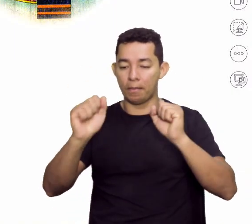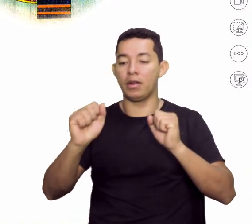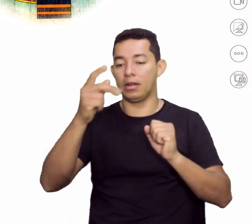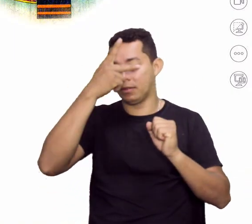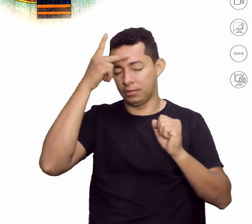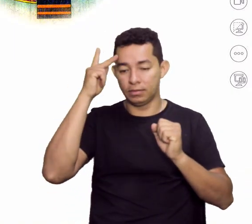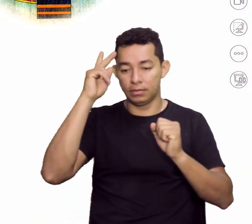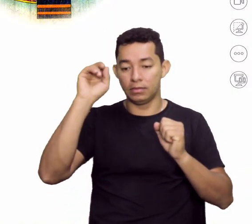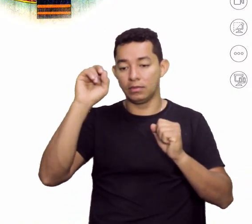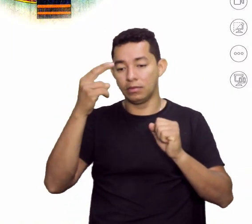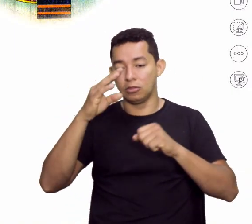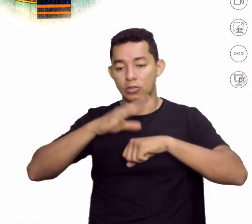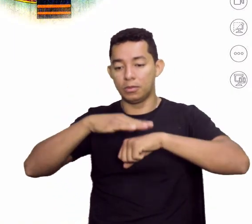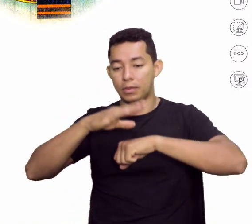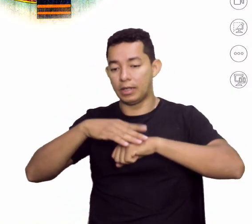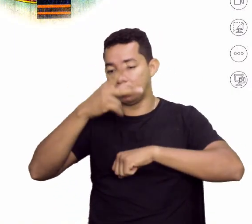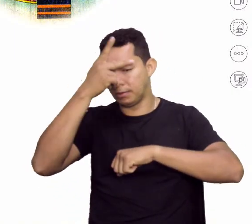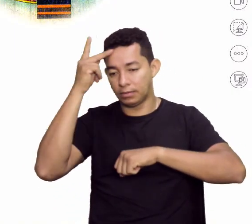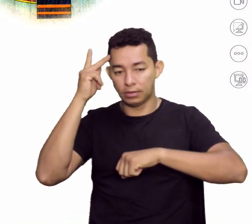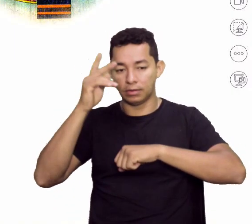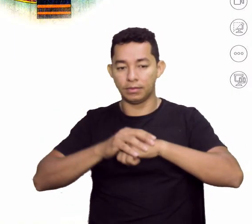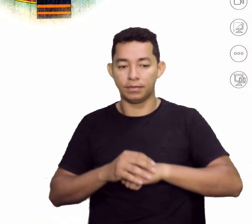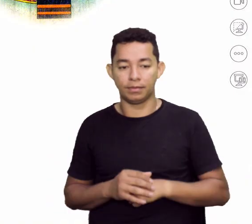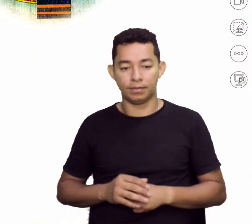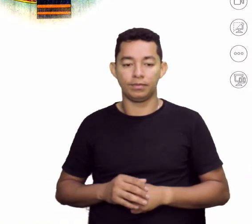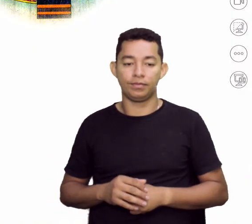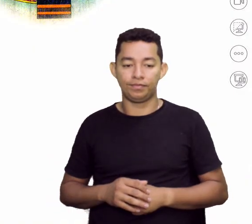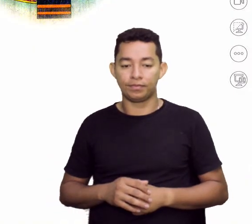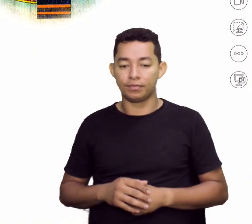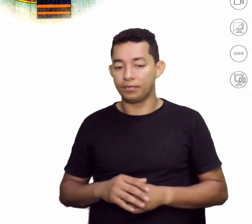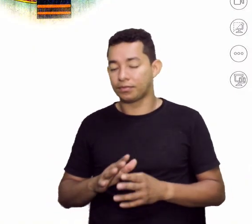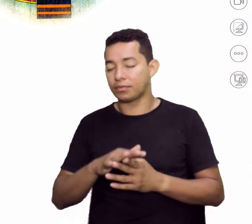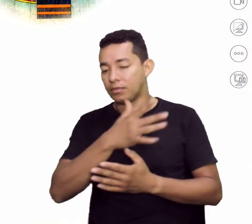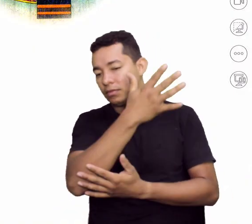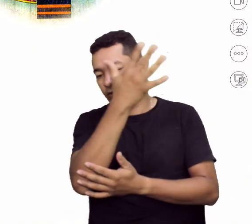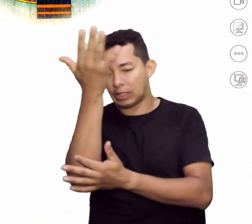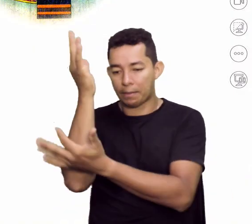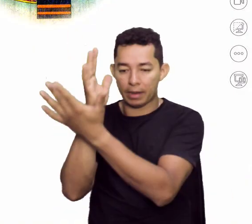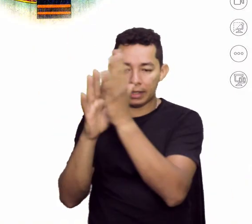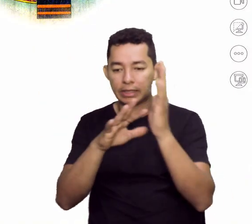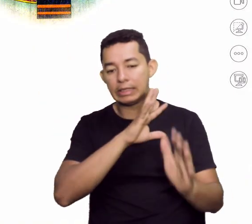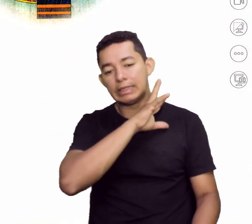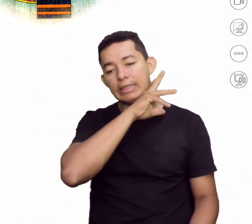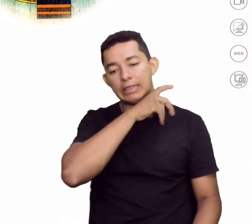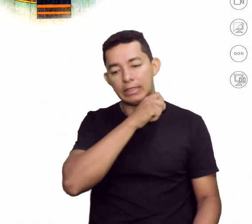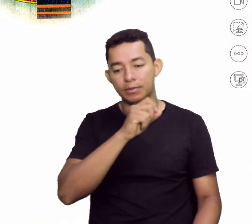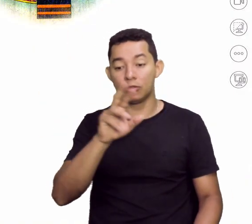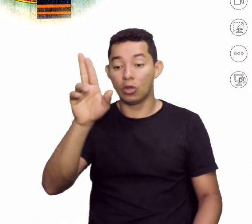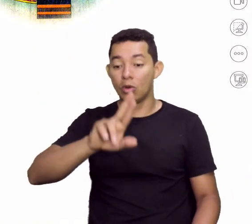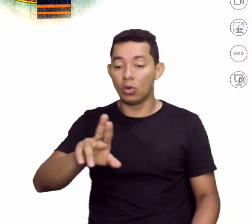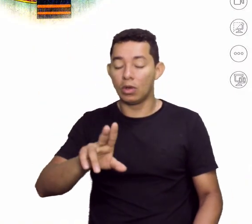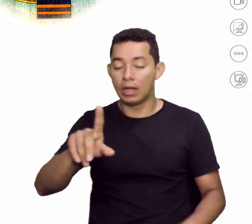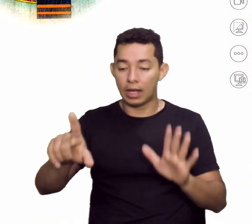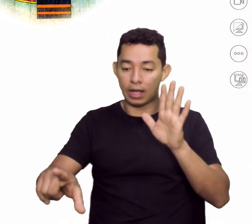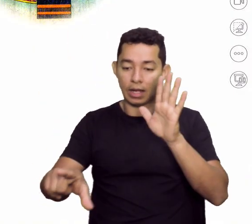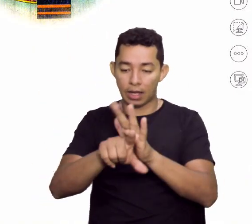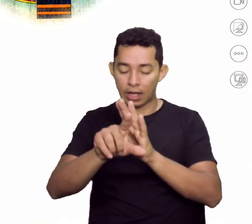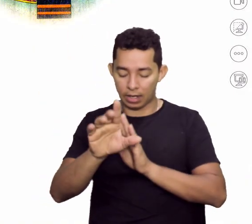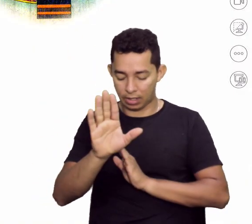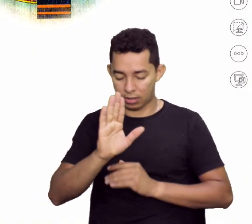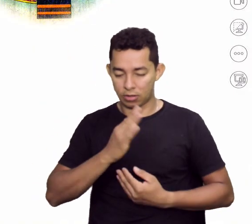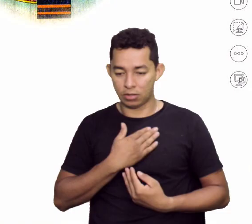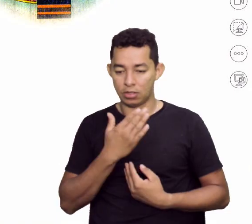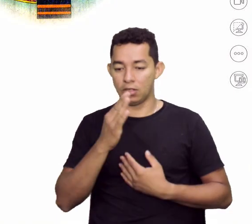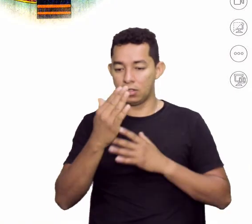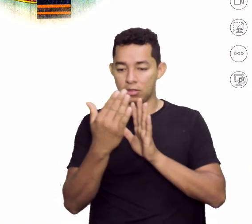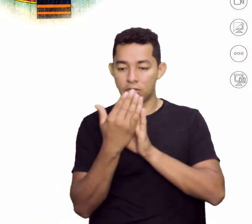pessoa ou mais pessoas, paisagem com animais, e utilizando a lei da frontalidade, desenhe